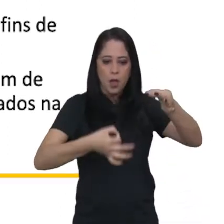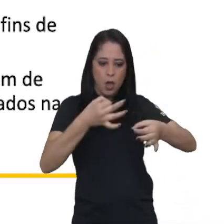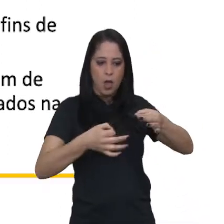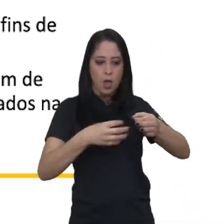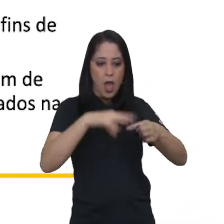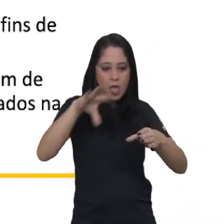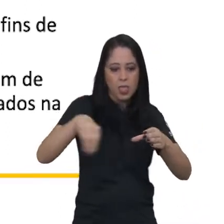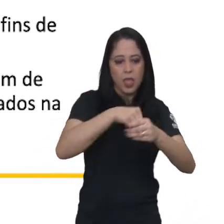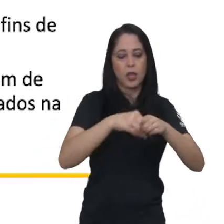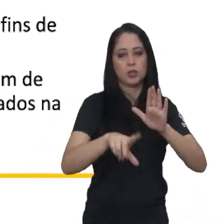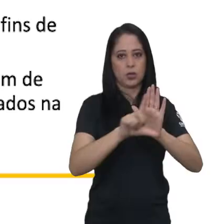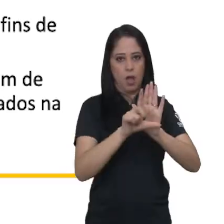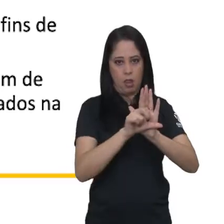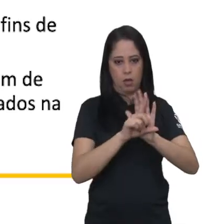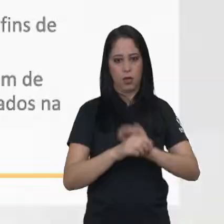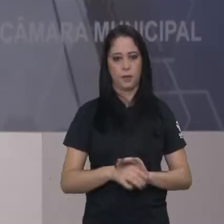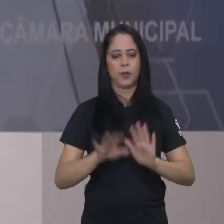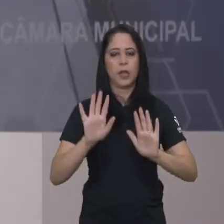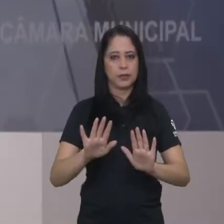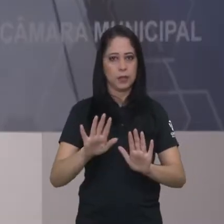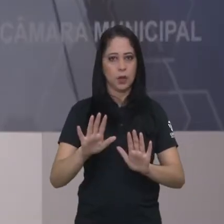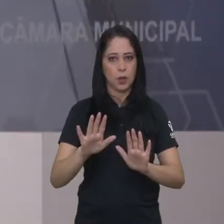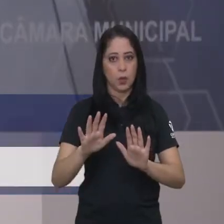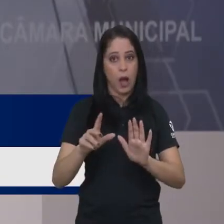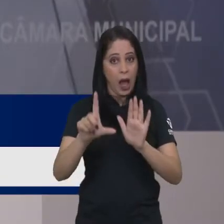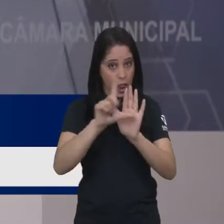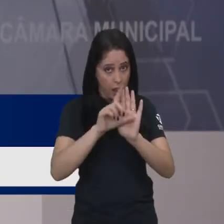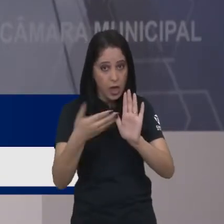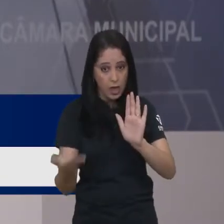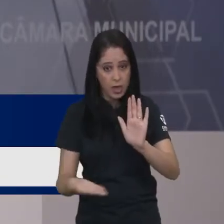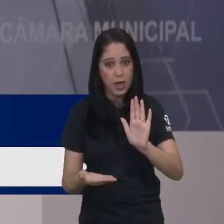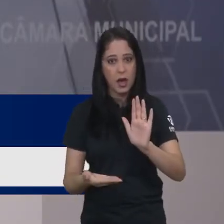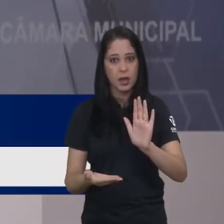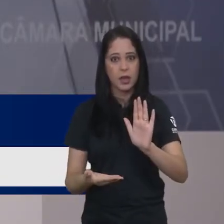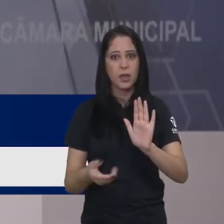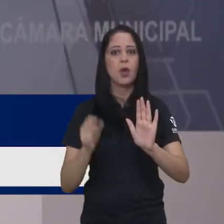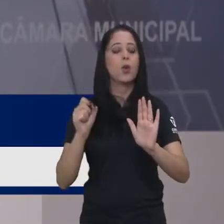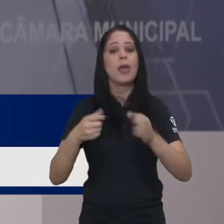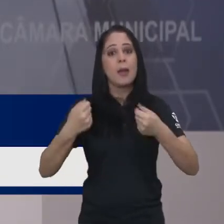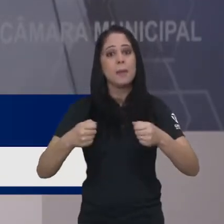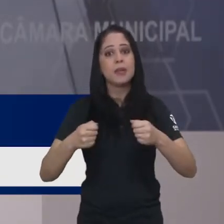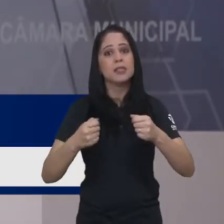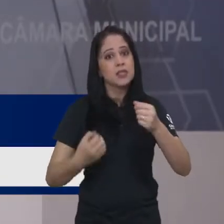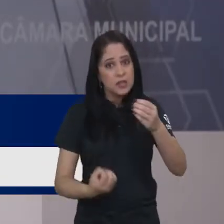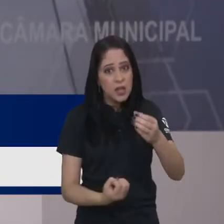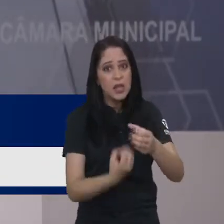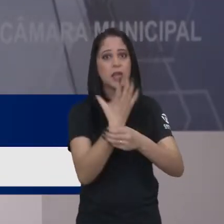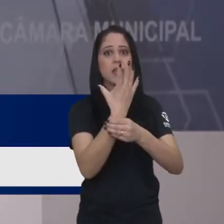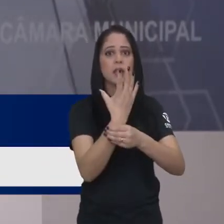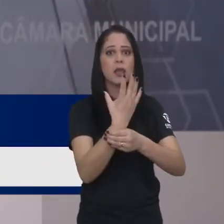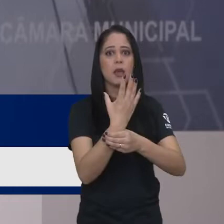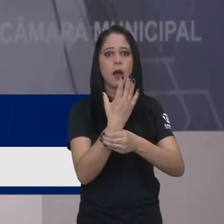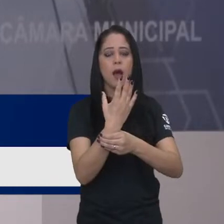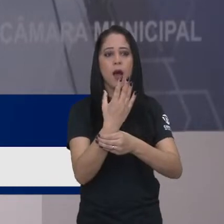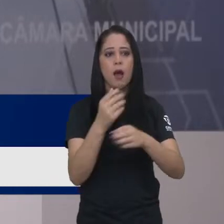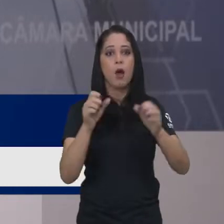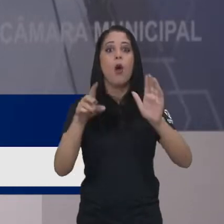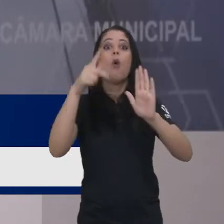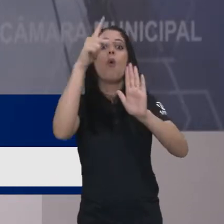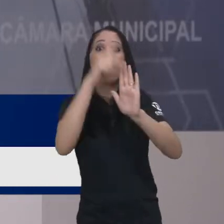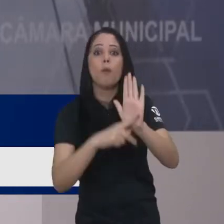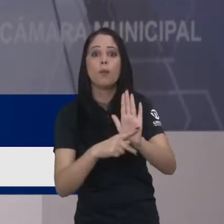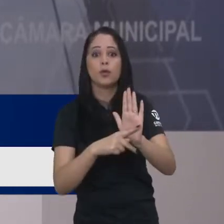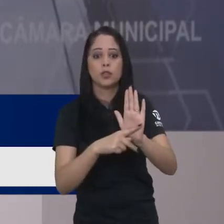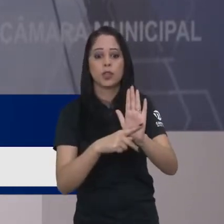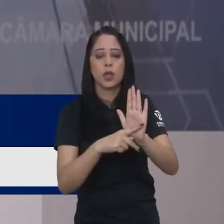instrumentos jurídicos elencados na legislação vigente. Então, o plano diretor determina a criação de um plano municipal de regularização fundiária, que eu,